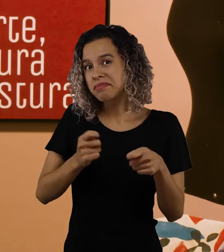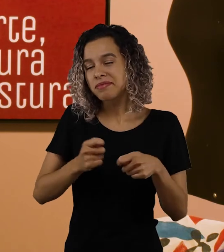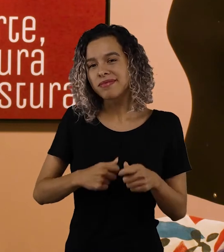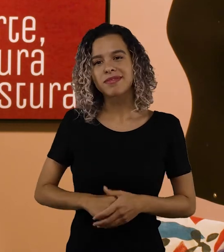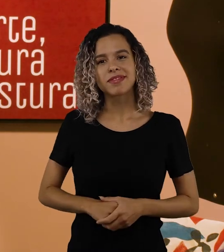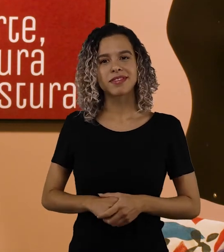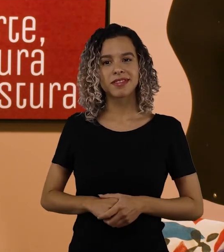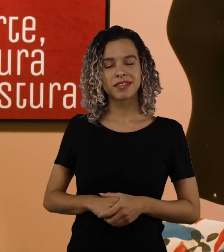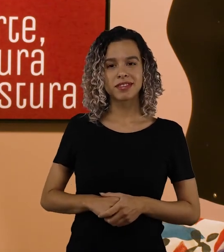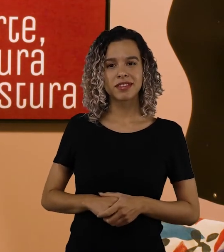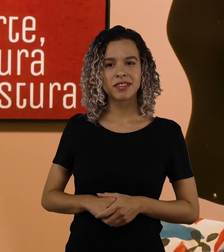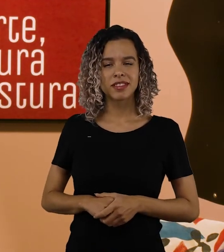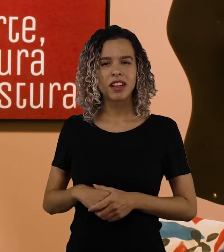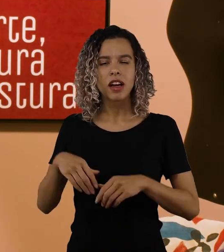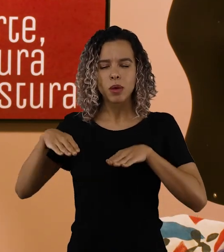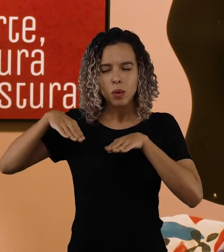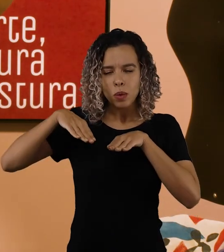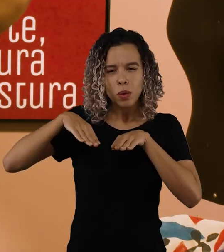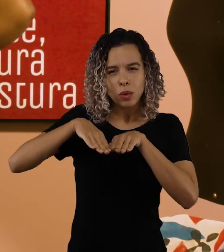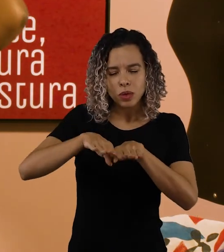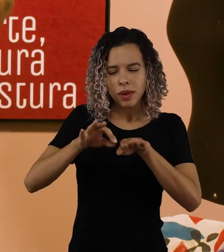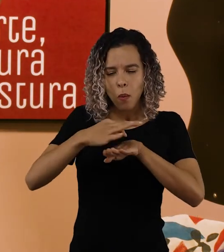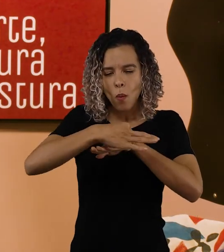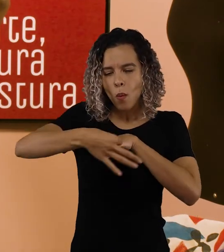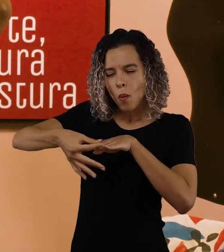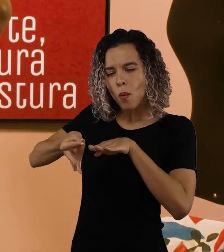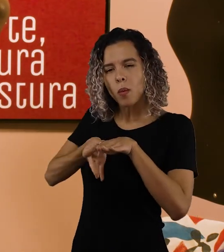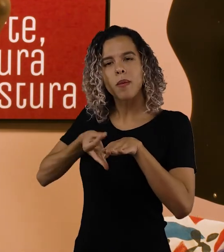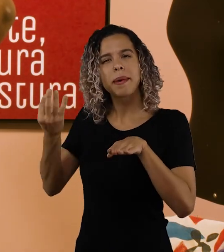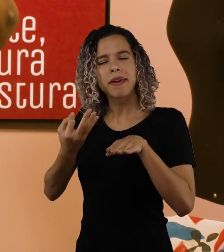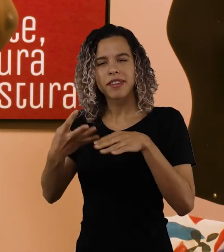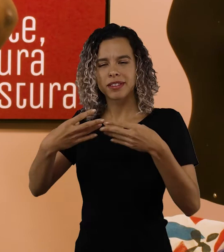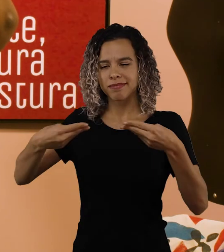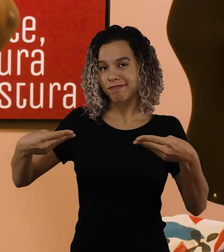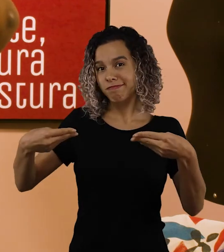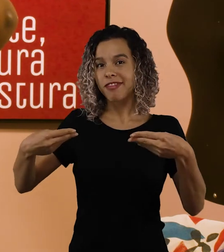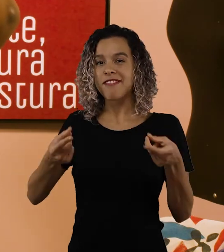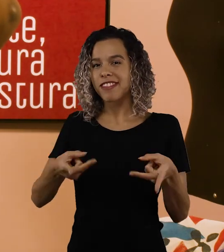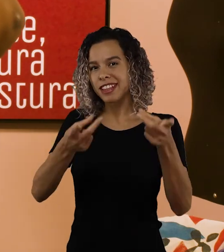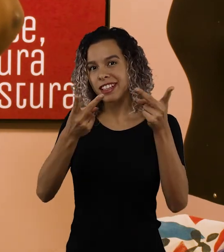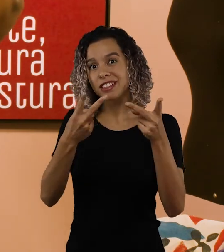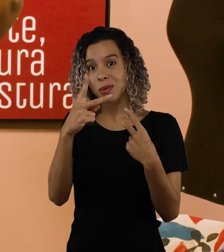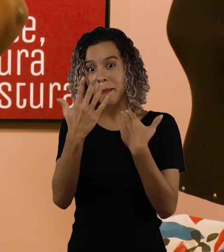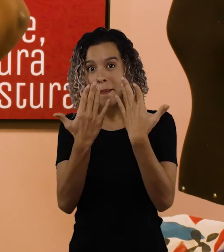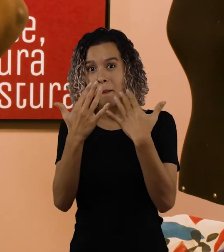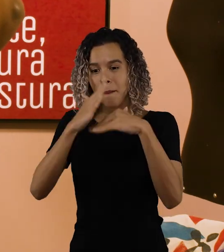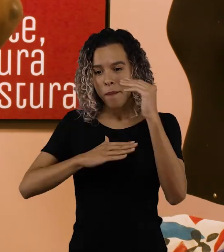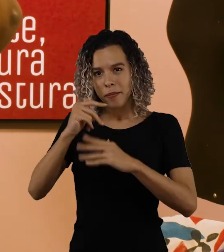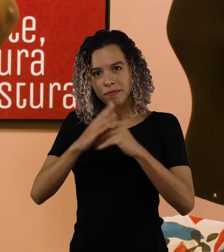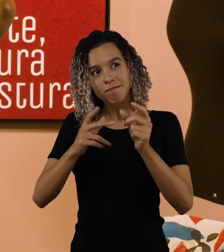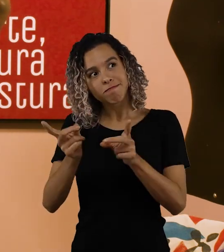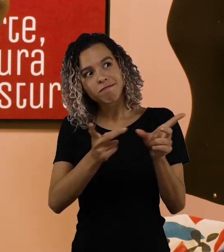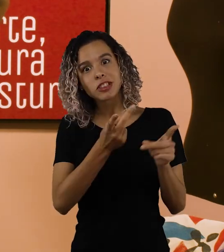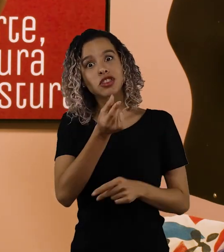facilmente comercializado. Depois que faz o acabamento, você pode vender, pode ganhar um dinheirinho. É um trabalho